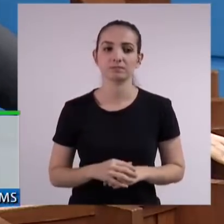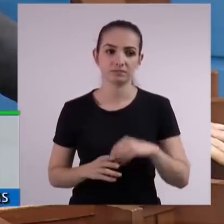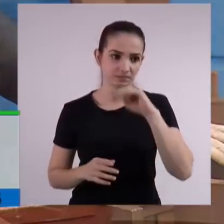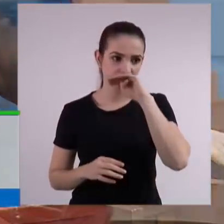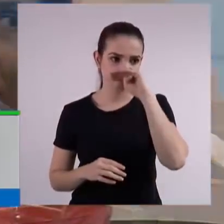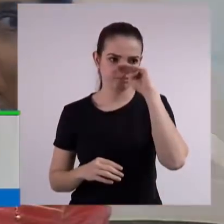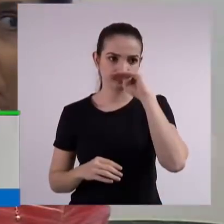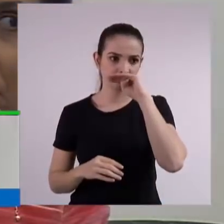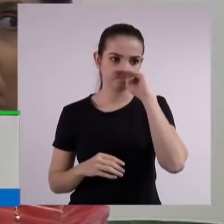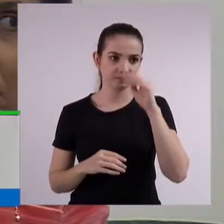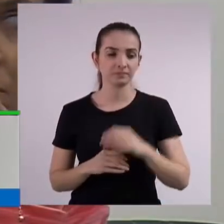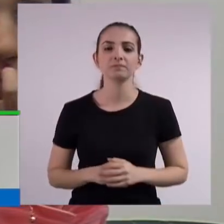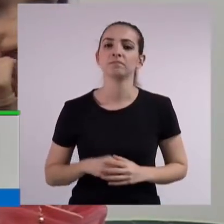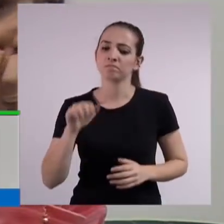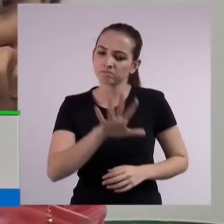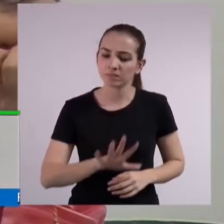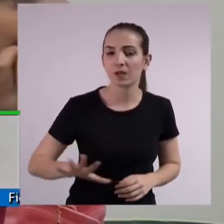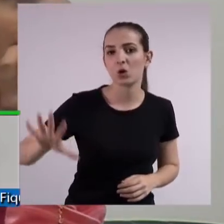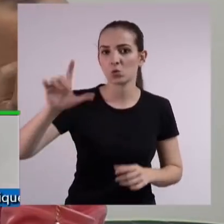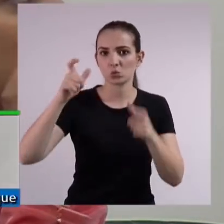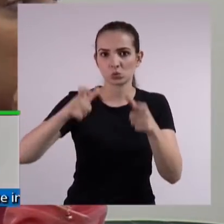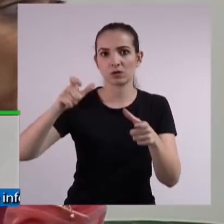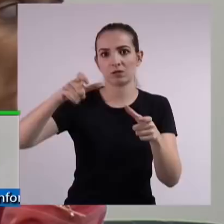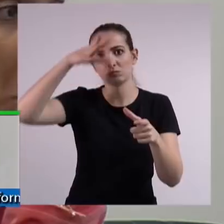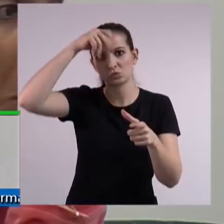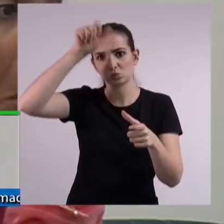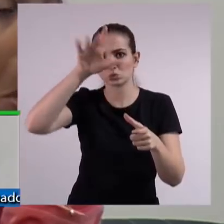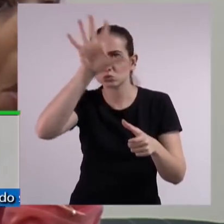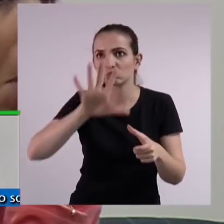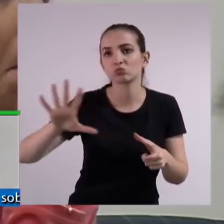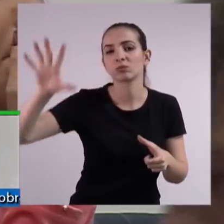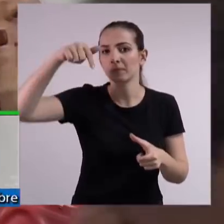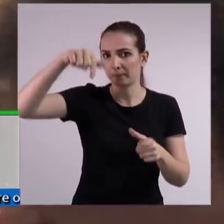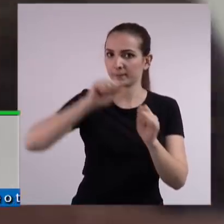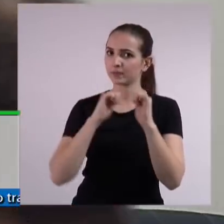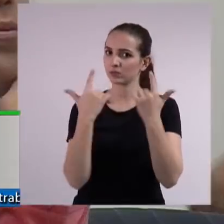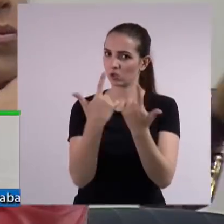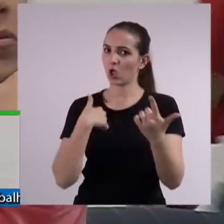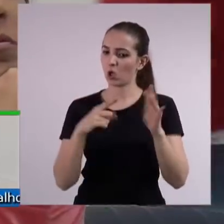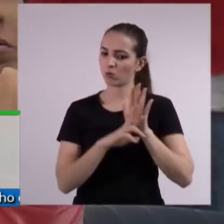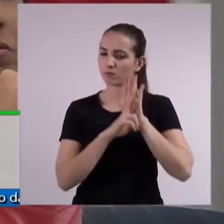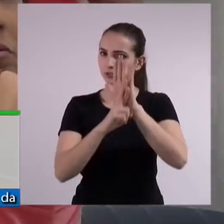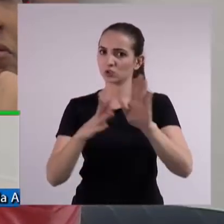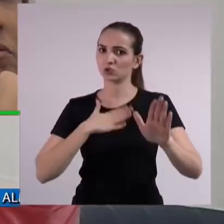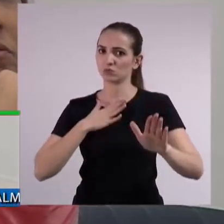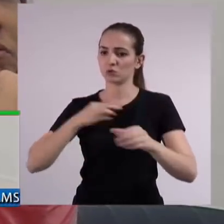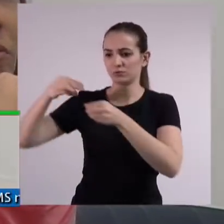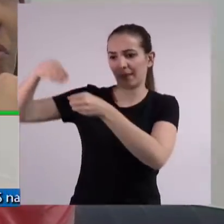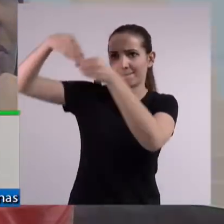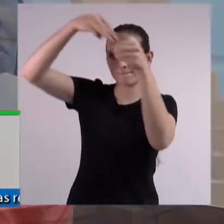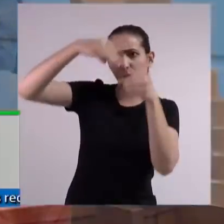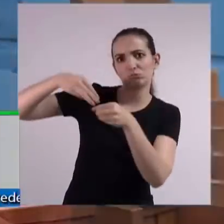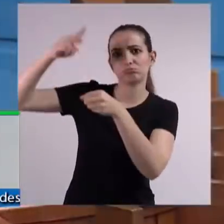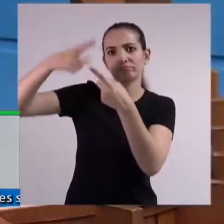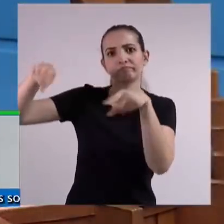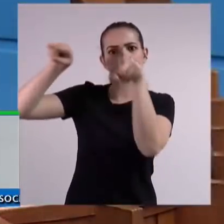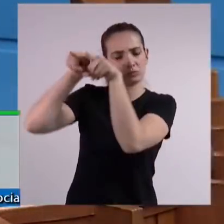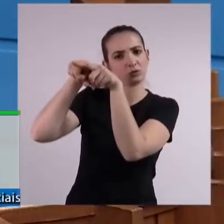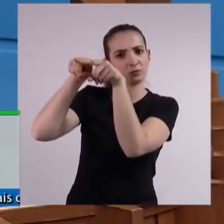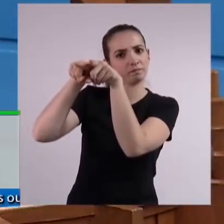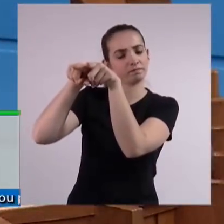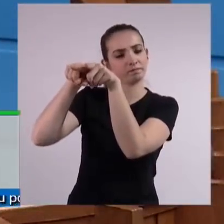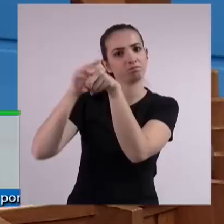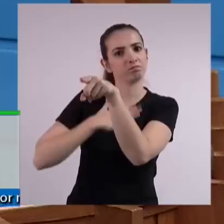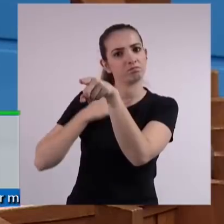para a região que eu tenho orgulho de representar, aqui nesta casa, para os municípios, para os meus parceiros políticos. Boa